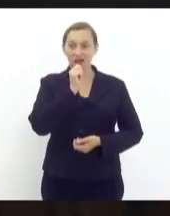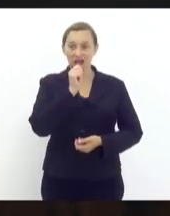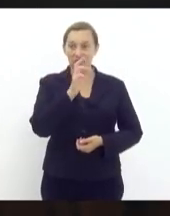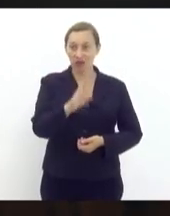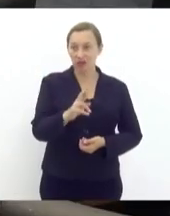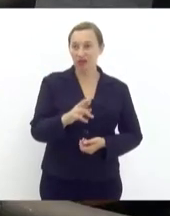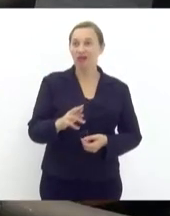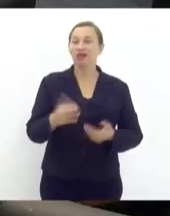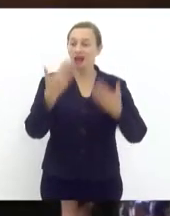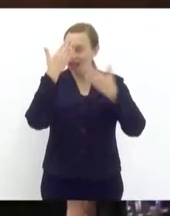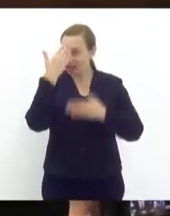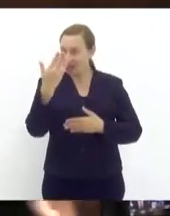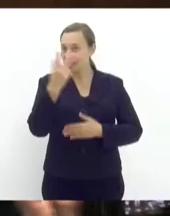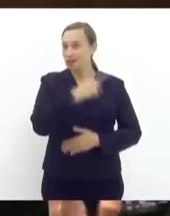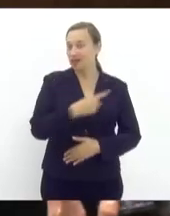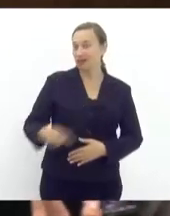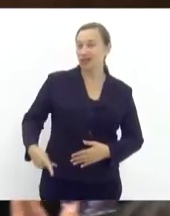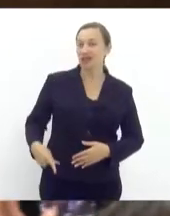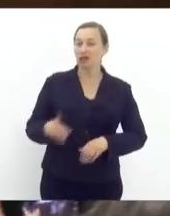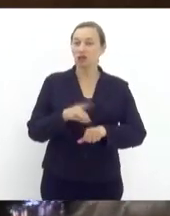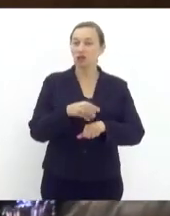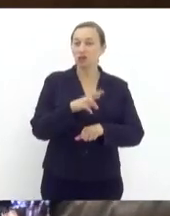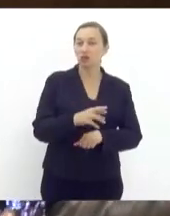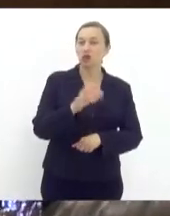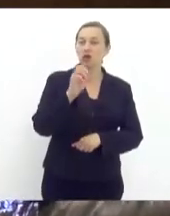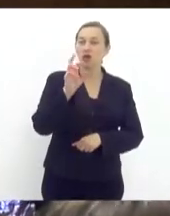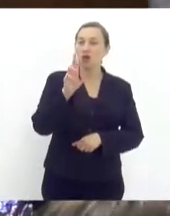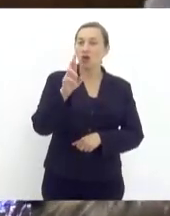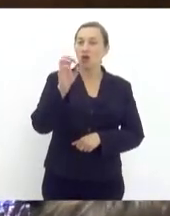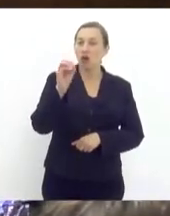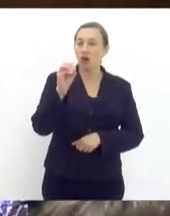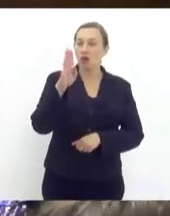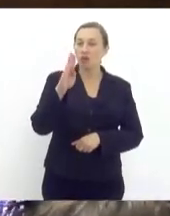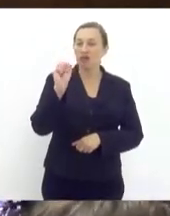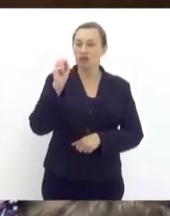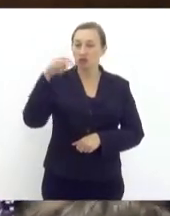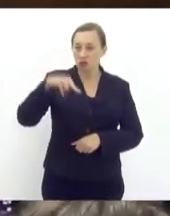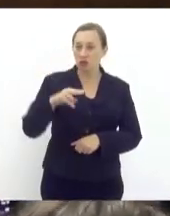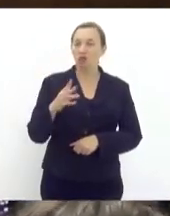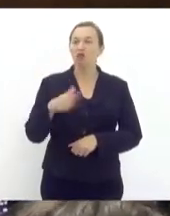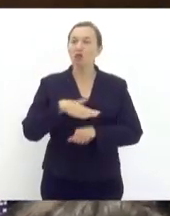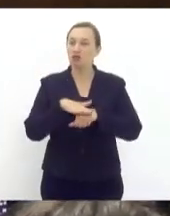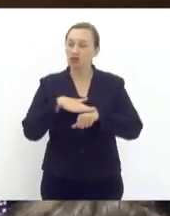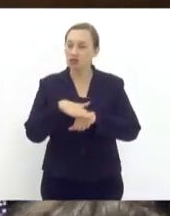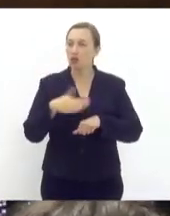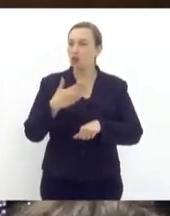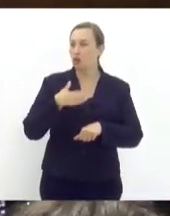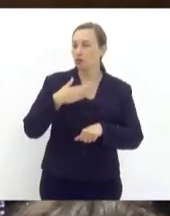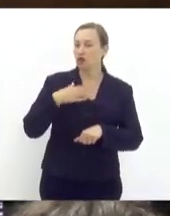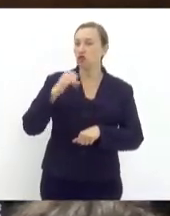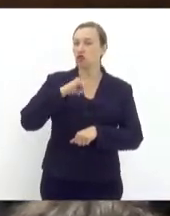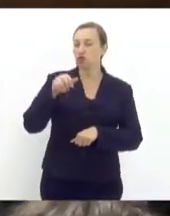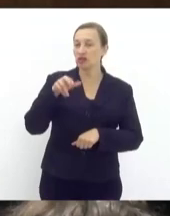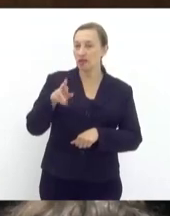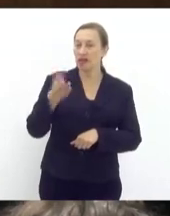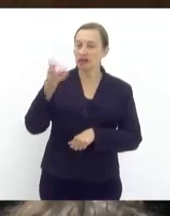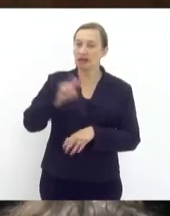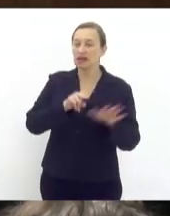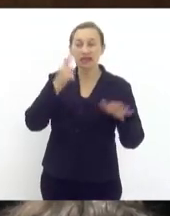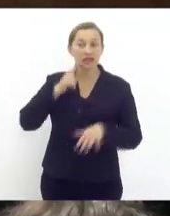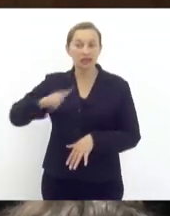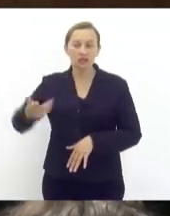agradecimento à presidência Doutor Robson que prontamente conversou comigo com o professor Josemar semana passada se